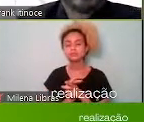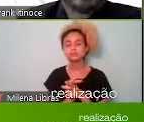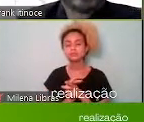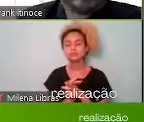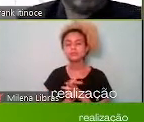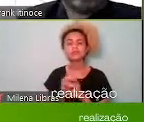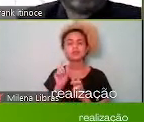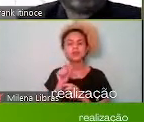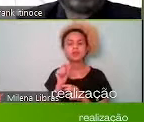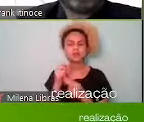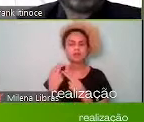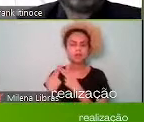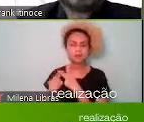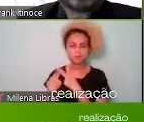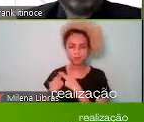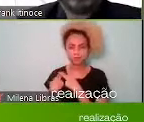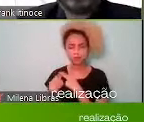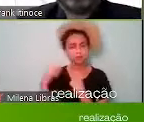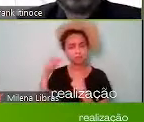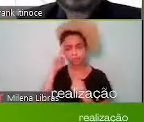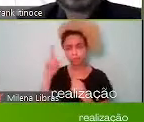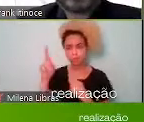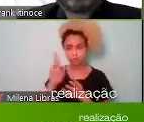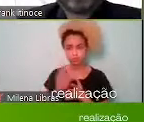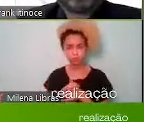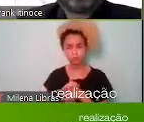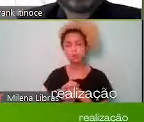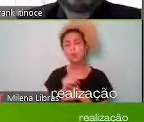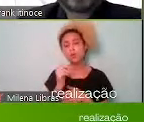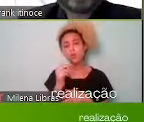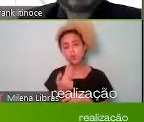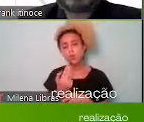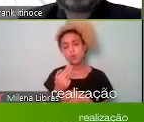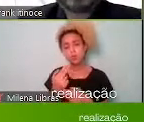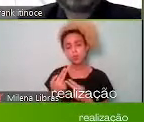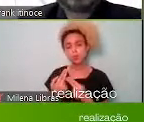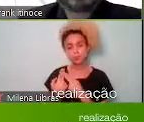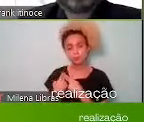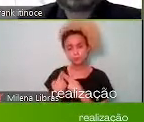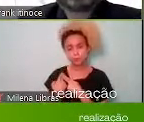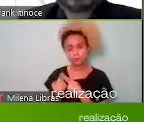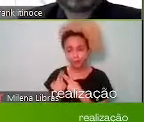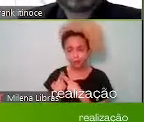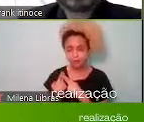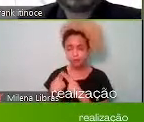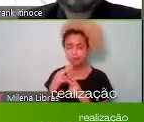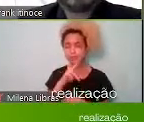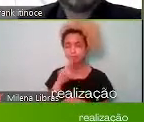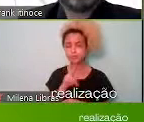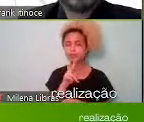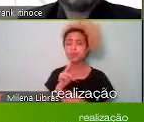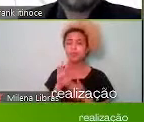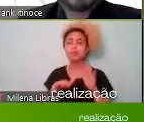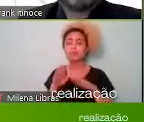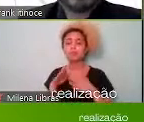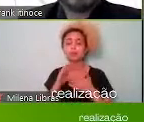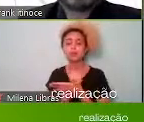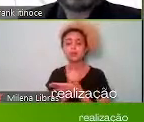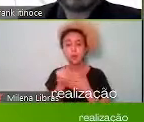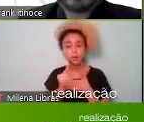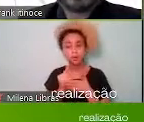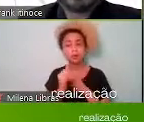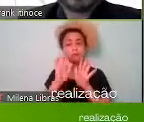Quem é responsável? O dono do prédio, ou o responsável pelo uso. Aí depende muito do contrato de locação, enfim. Mas é